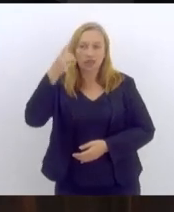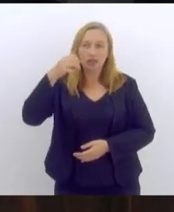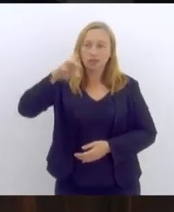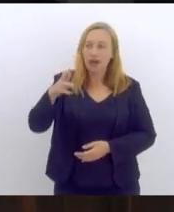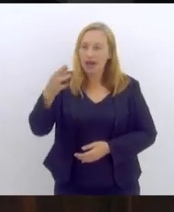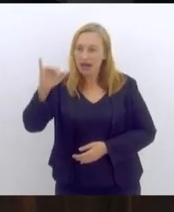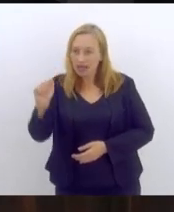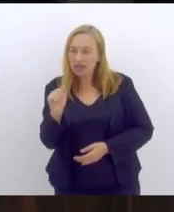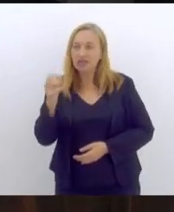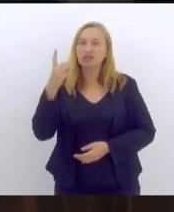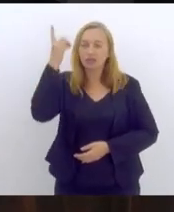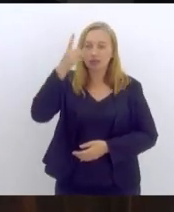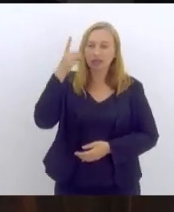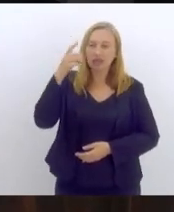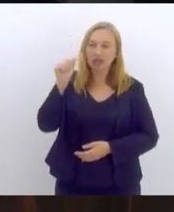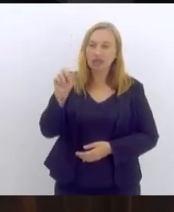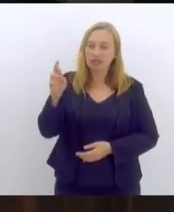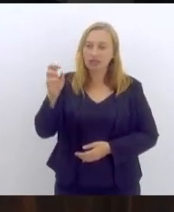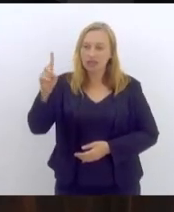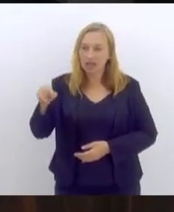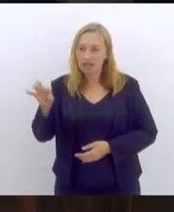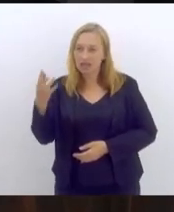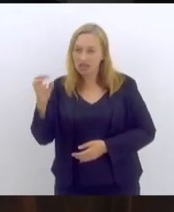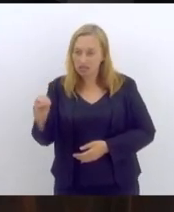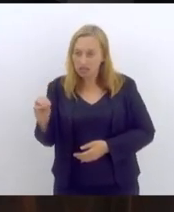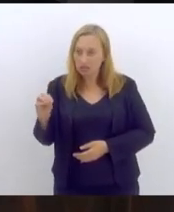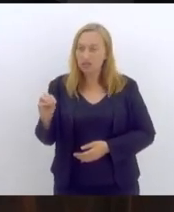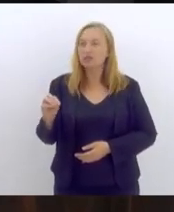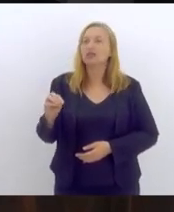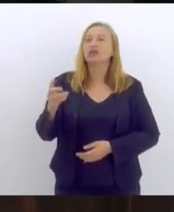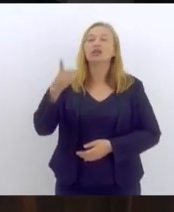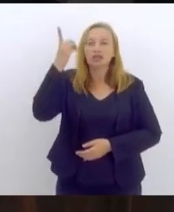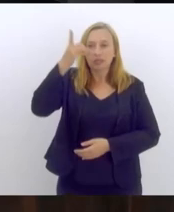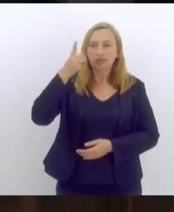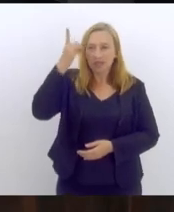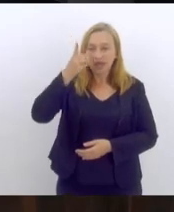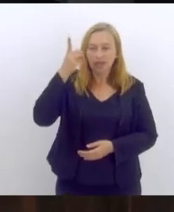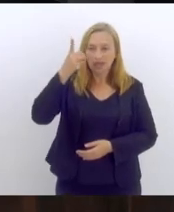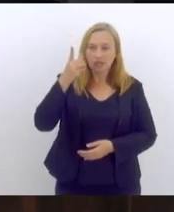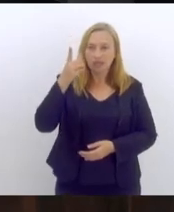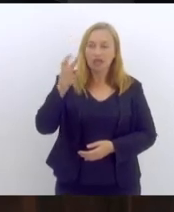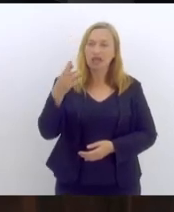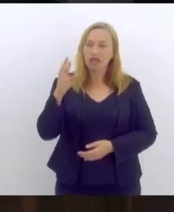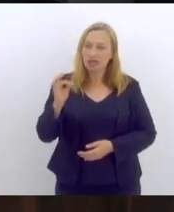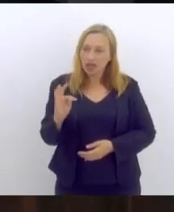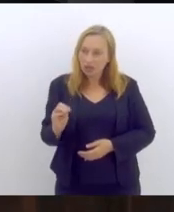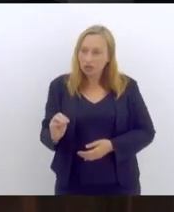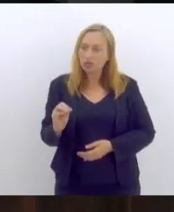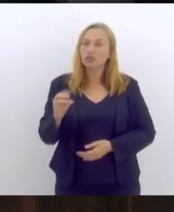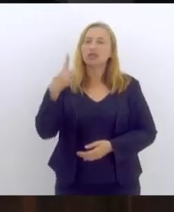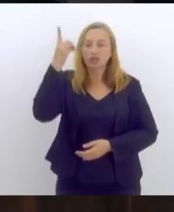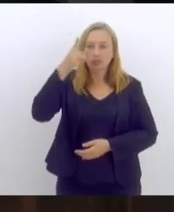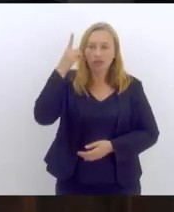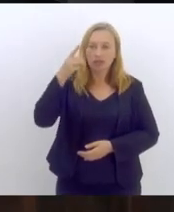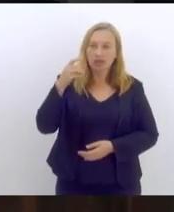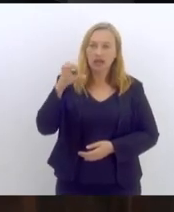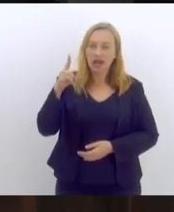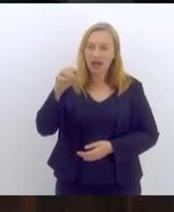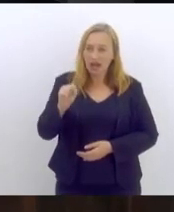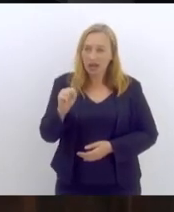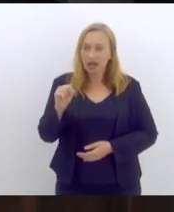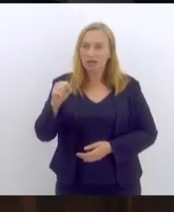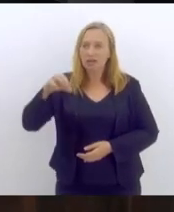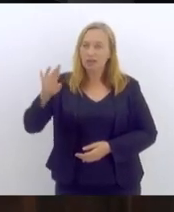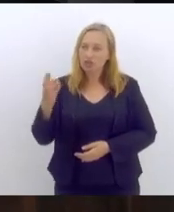MST, deputado Andrezinho Ciliano, deputado Renato Machado, deputada Carla Machado, professor Zemar.